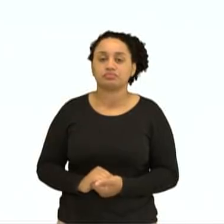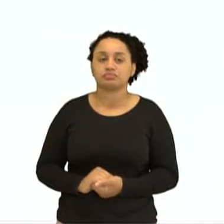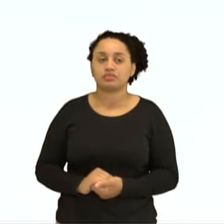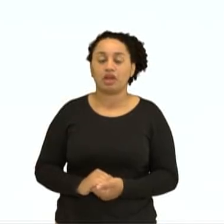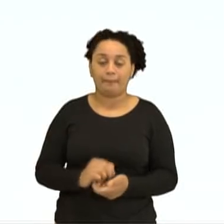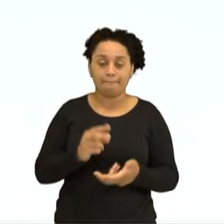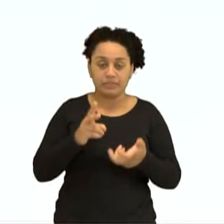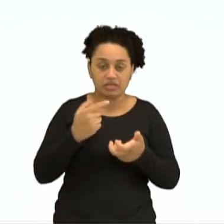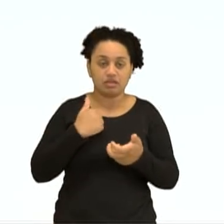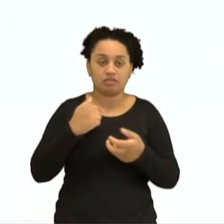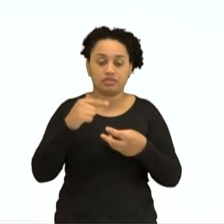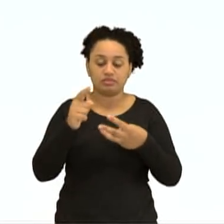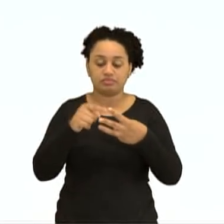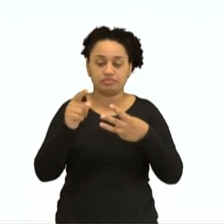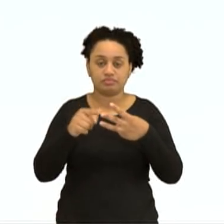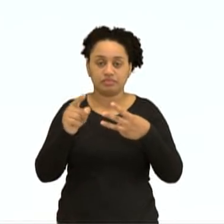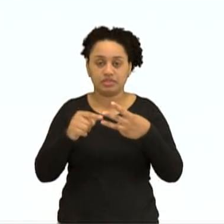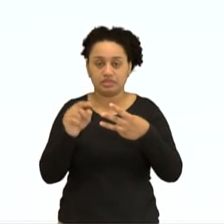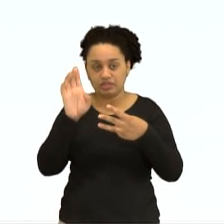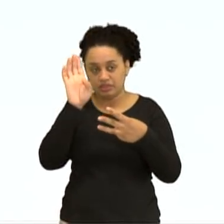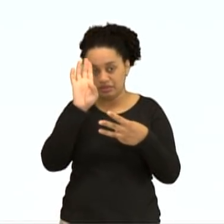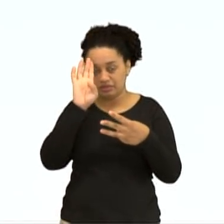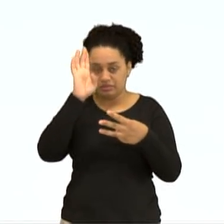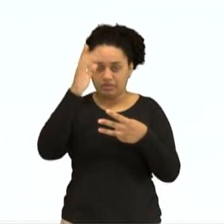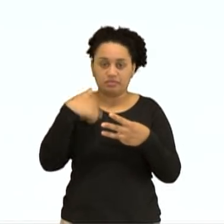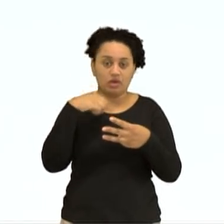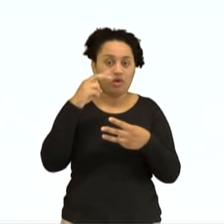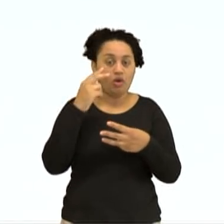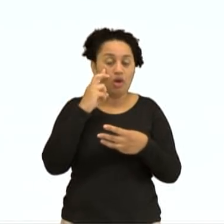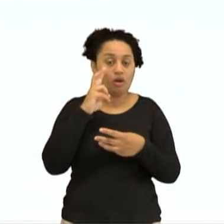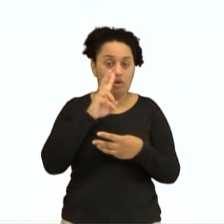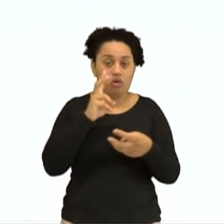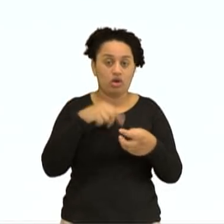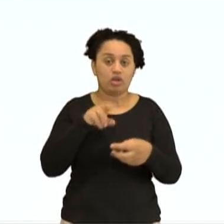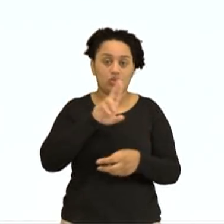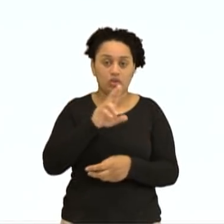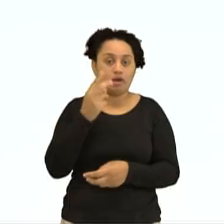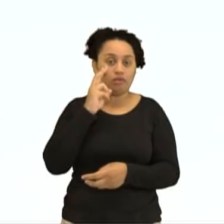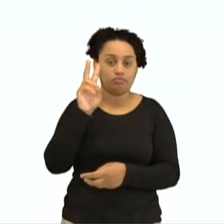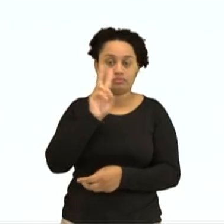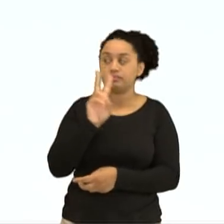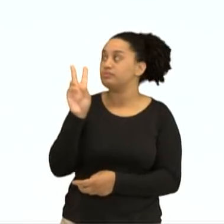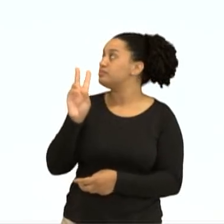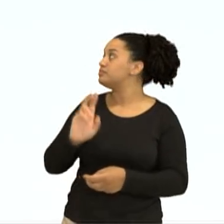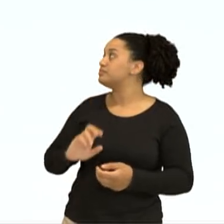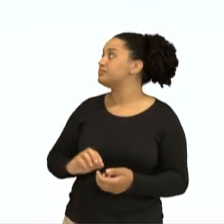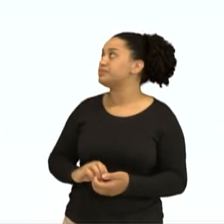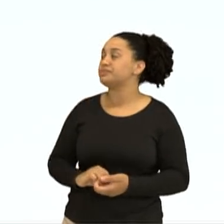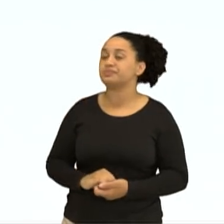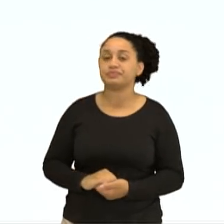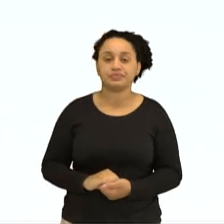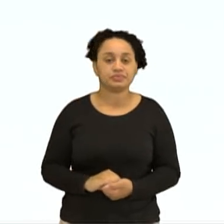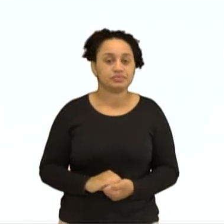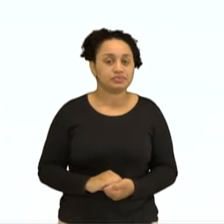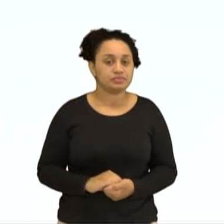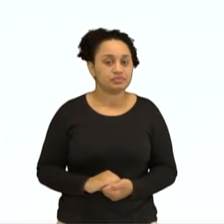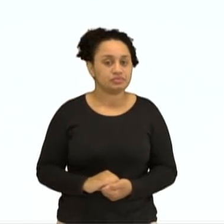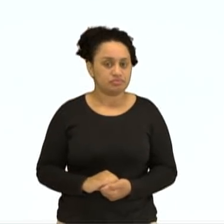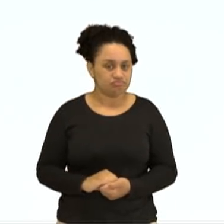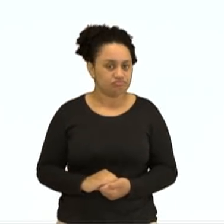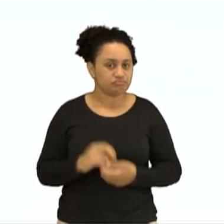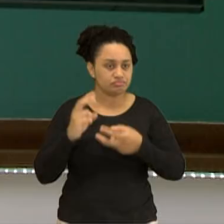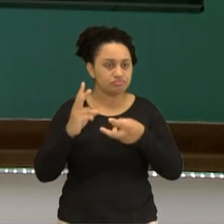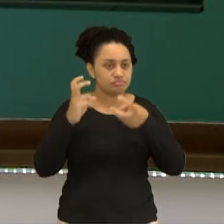ó, os principais. Nasofaringe, orofaringe, traqueia. Esses são órgãos muito importantes. Aqui